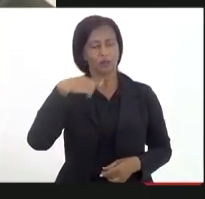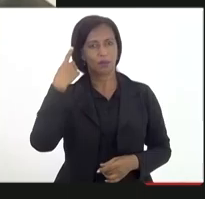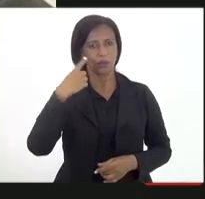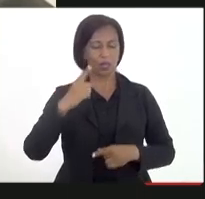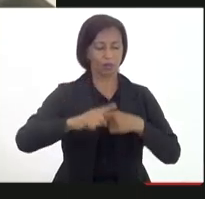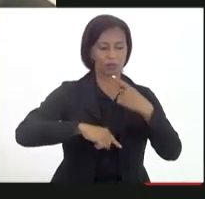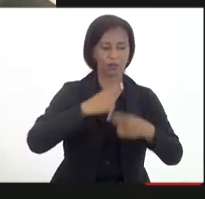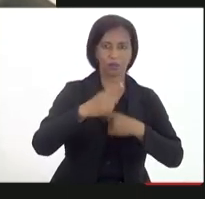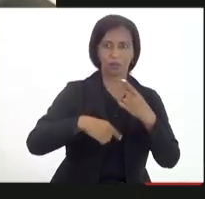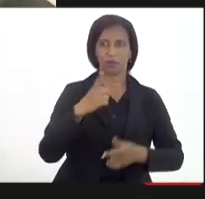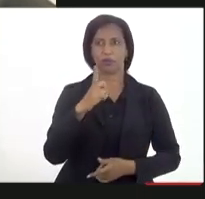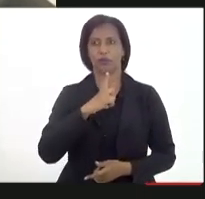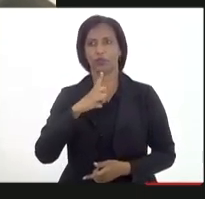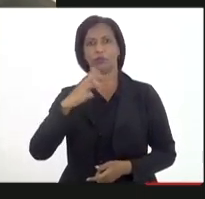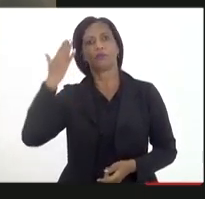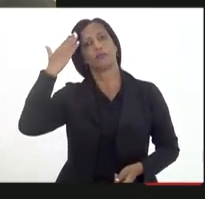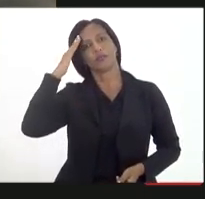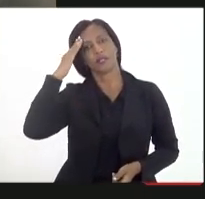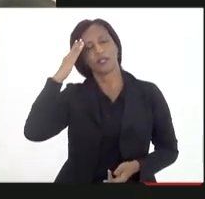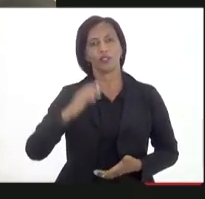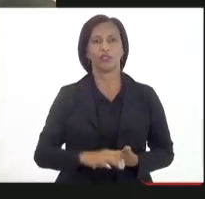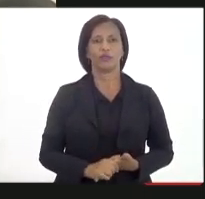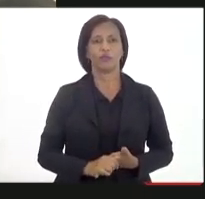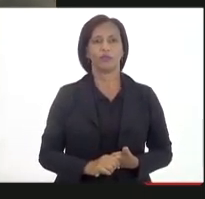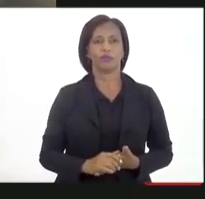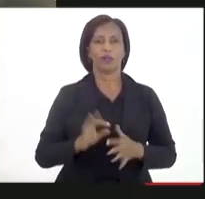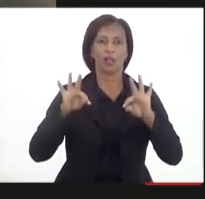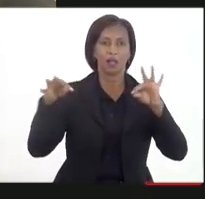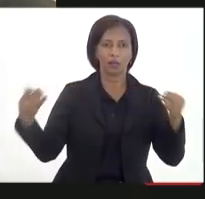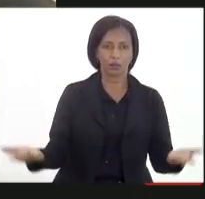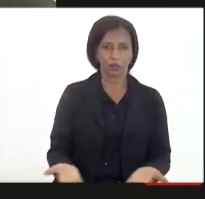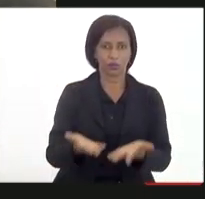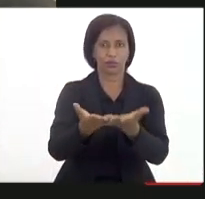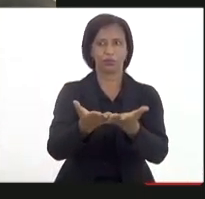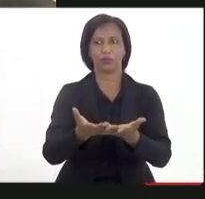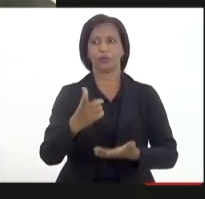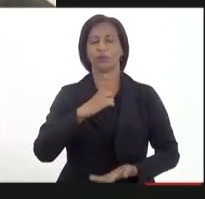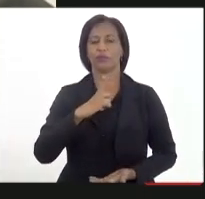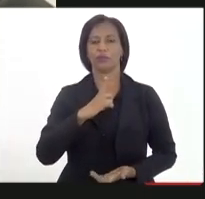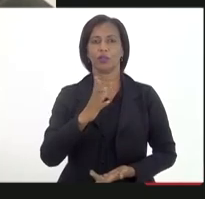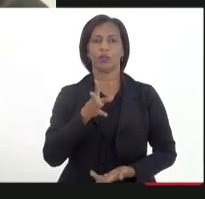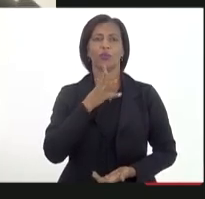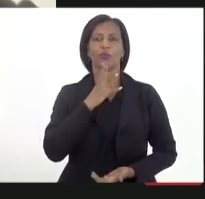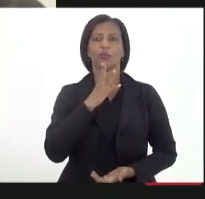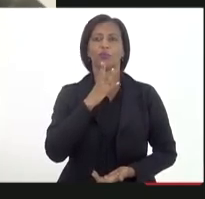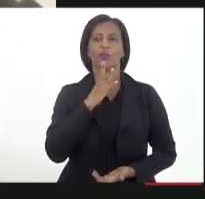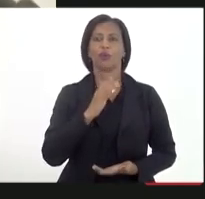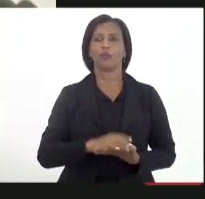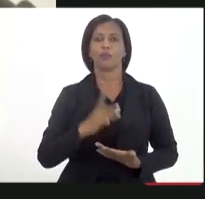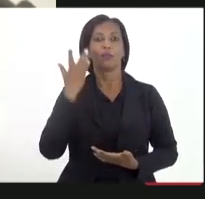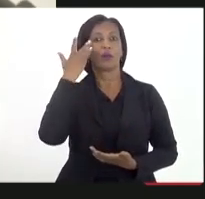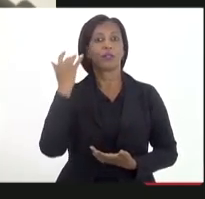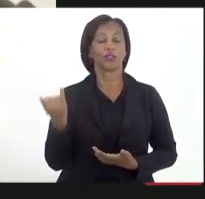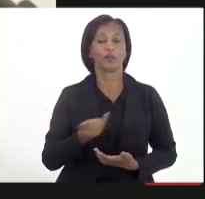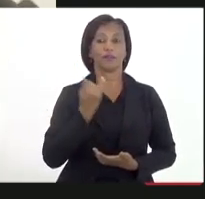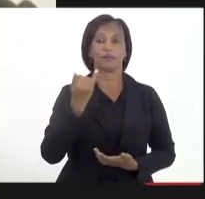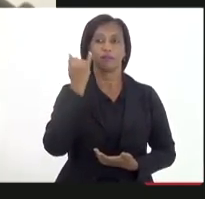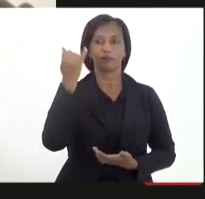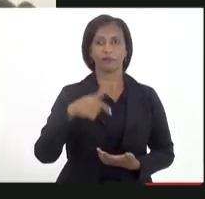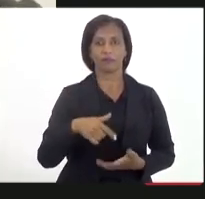que a lua algum entendimento levar todos vocês a conhecimento do que ele acha importante